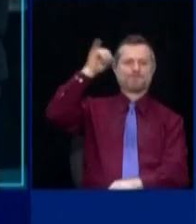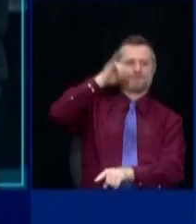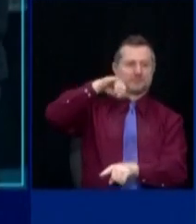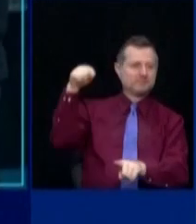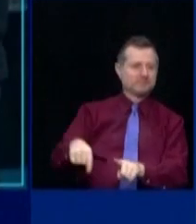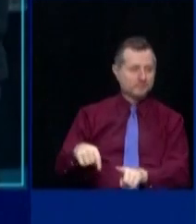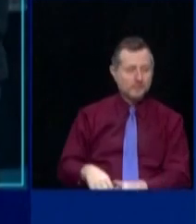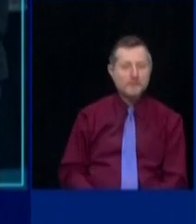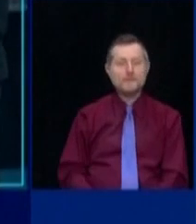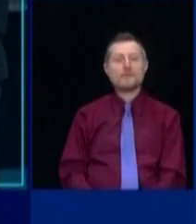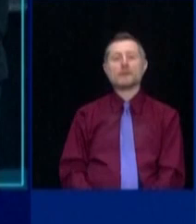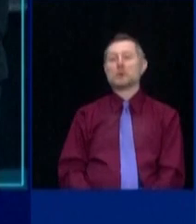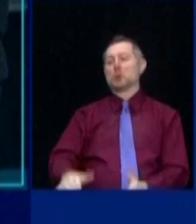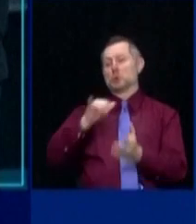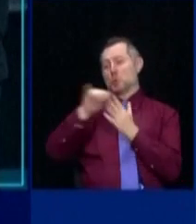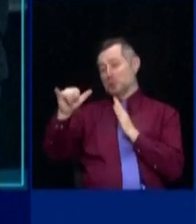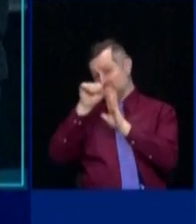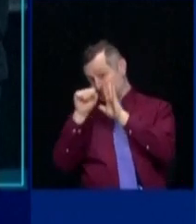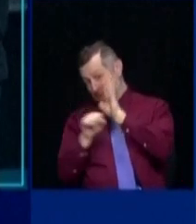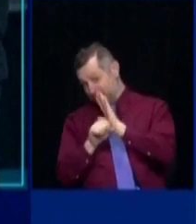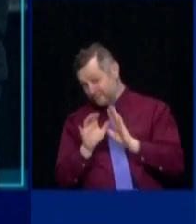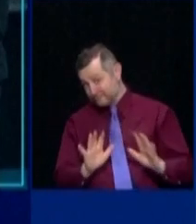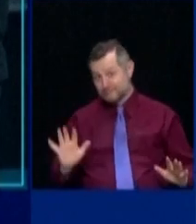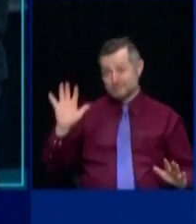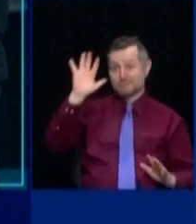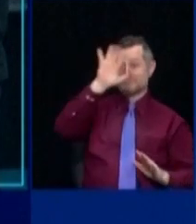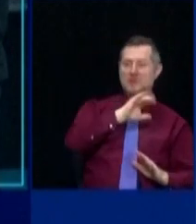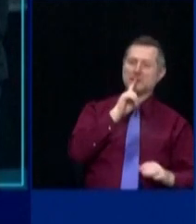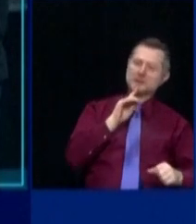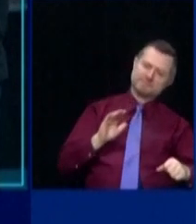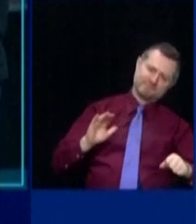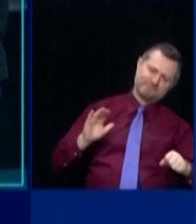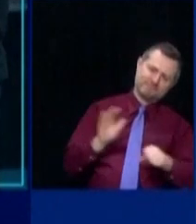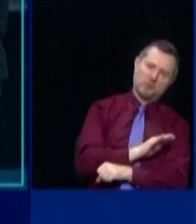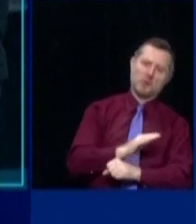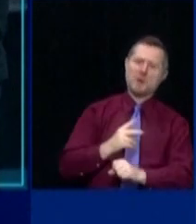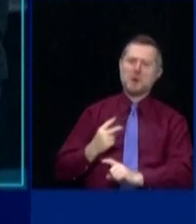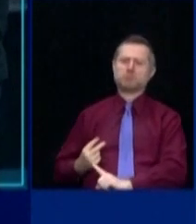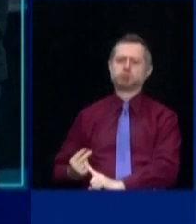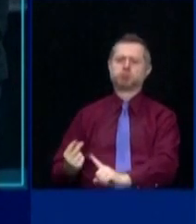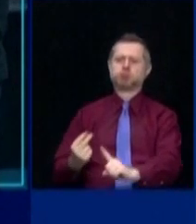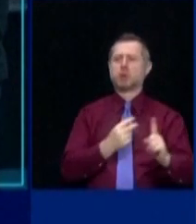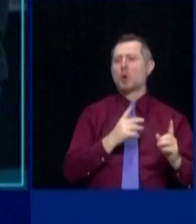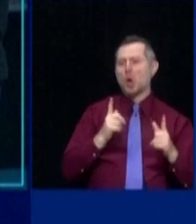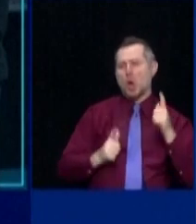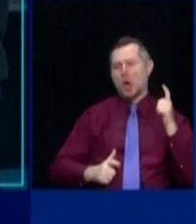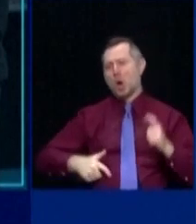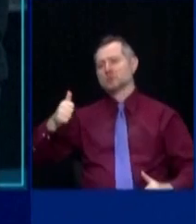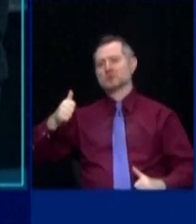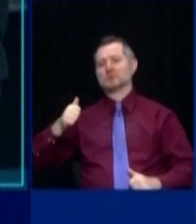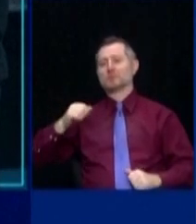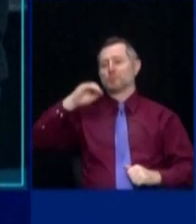isso acontece por um motivo único por lá setenta por cento dos adultos ou seja maiores de 18 anos